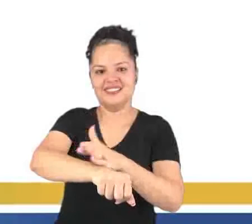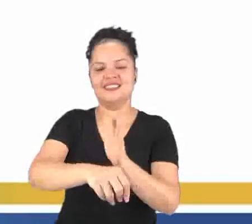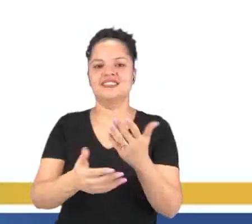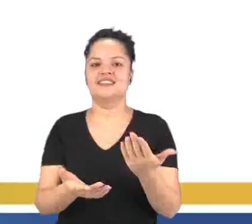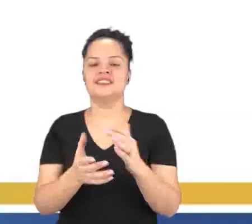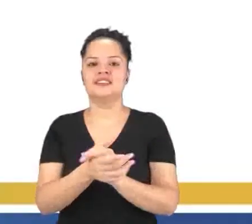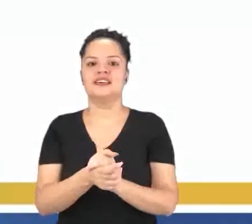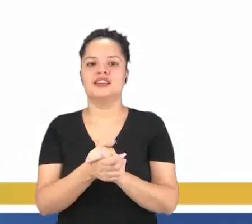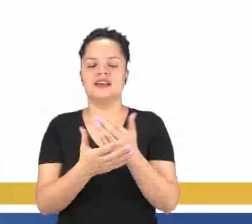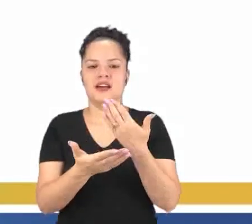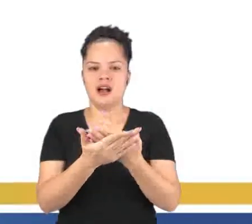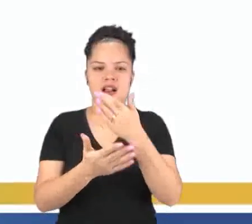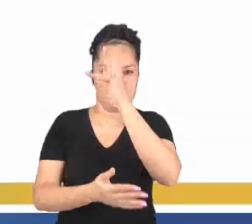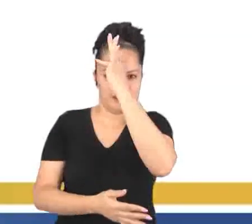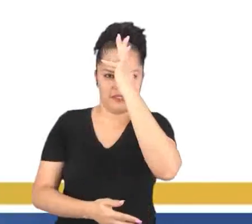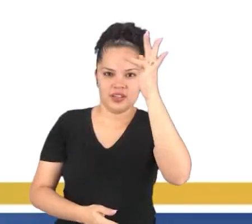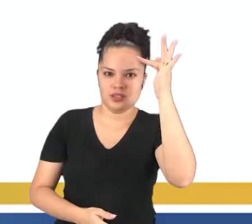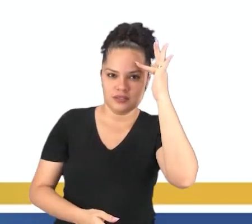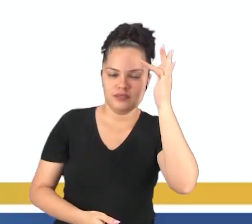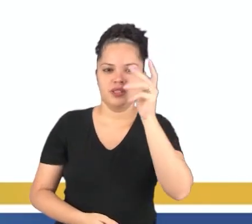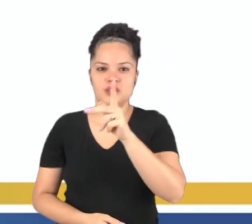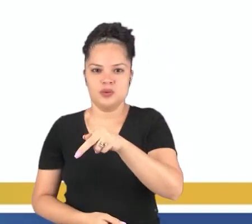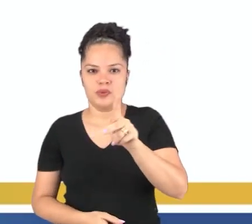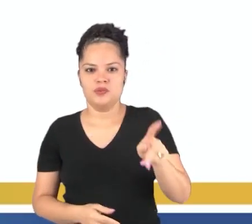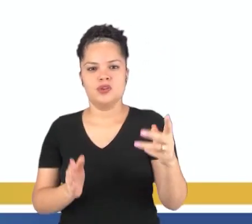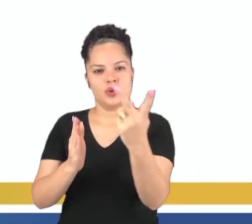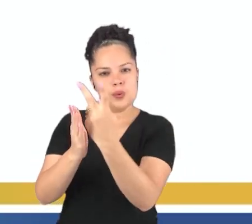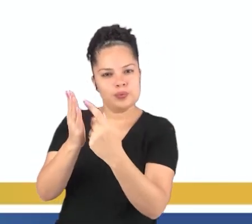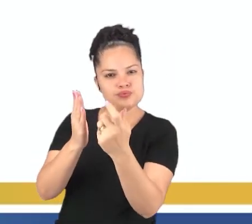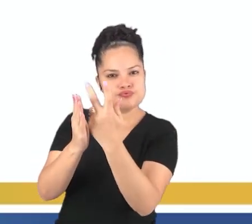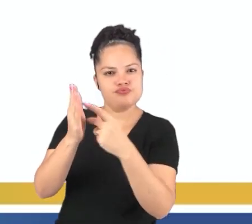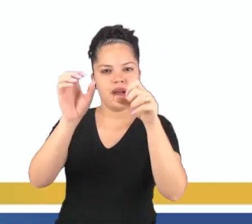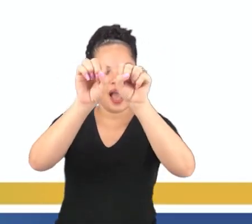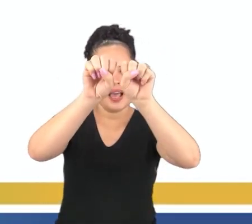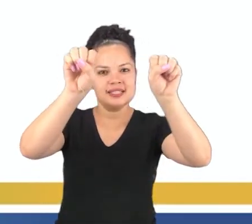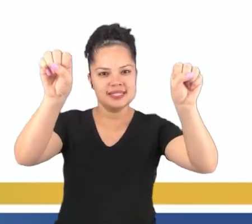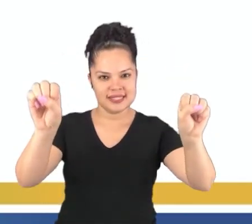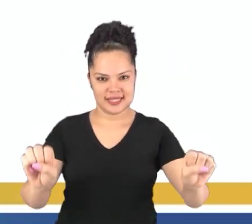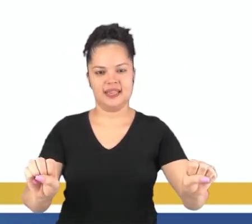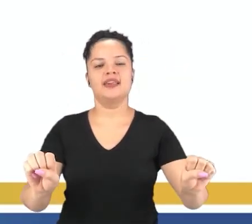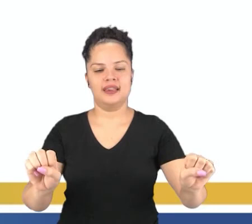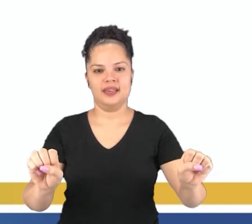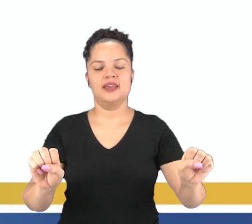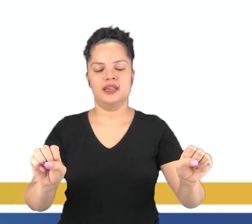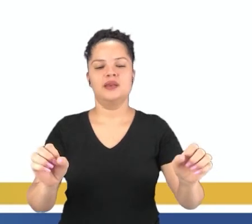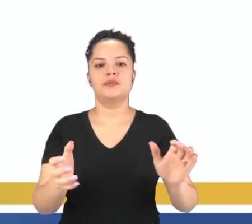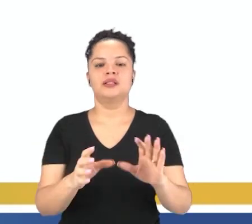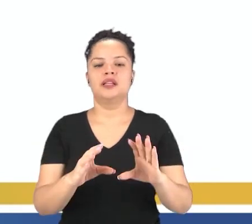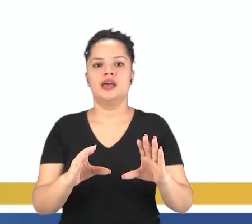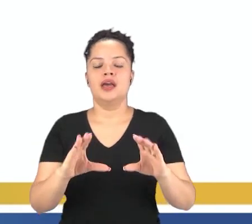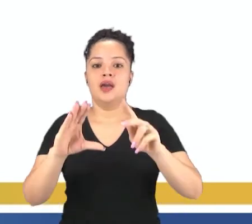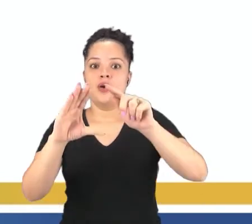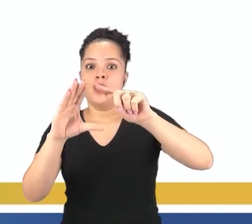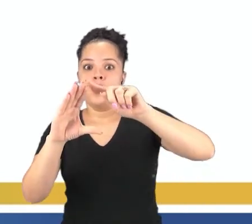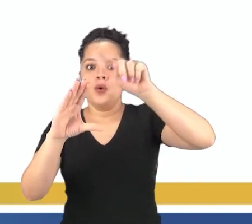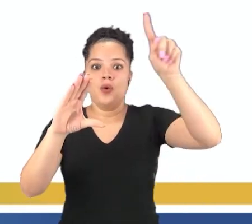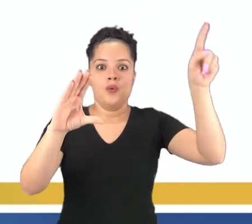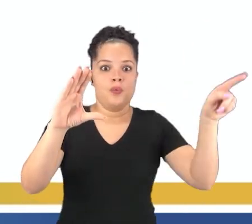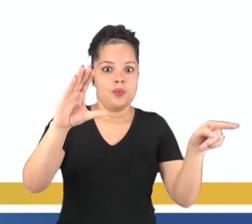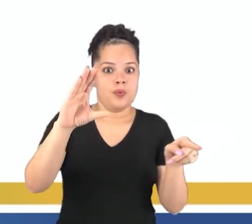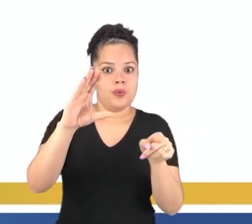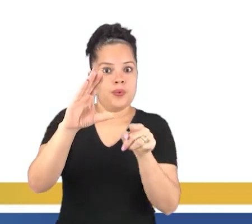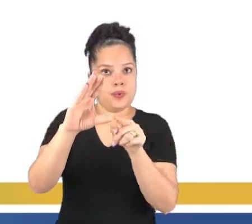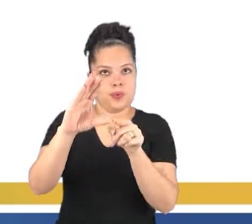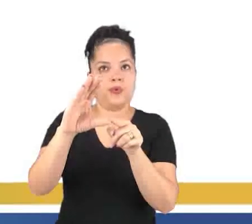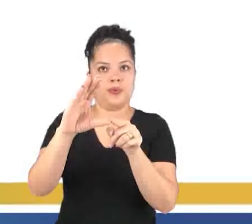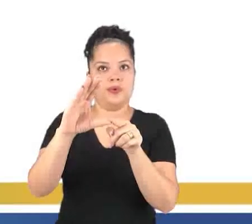Em uma aula de filosofia, um professor desenhou o seguinte esquema no quadro negro. As circunferências que limitam os termos direito e moral